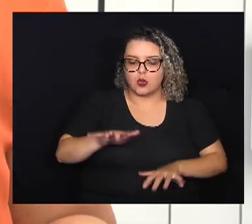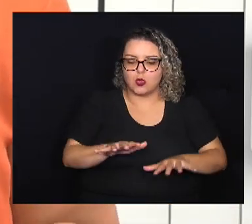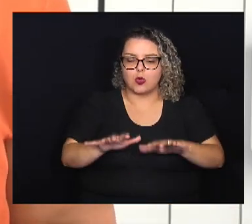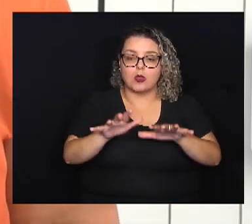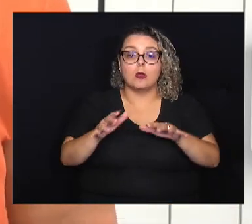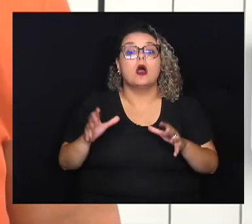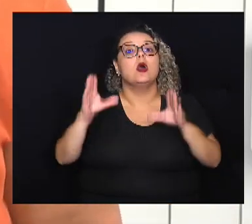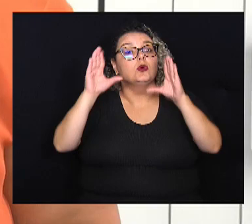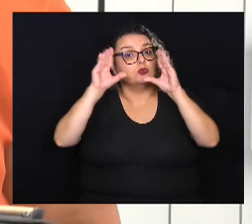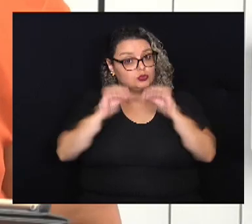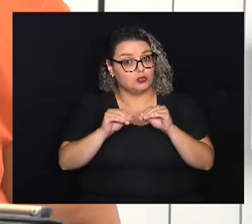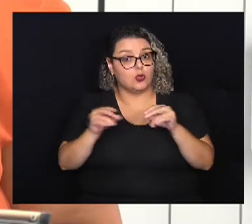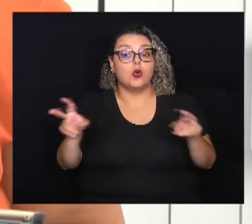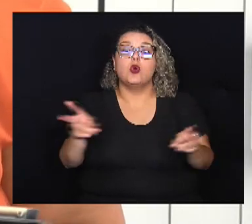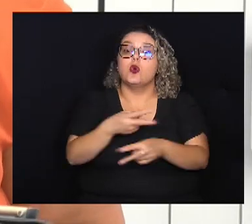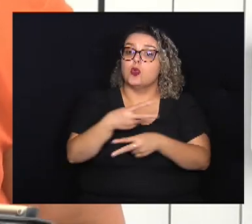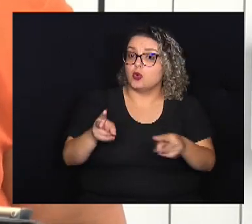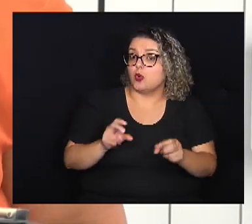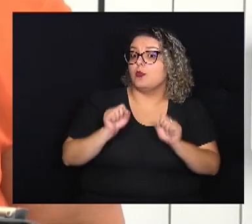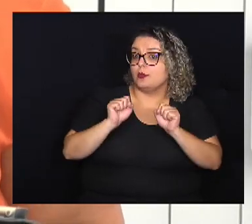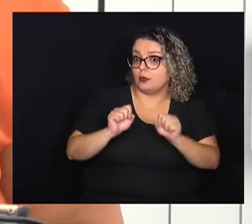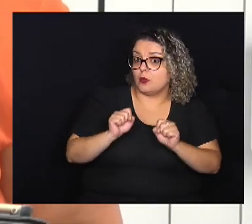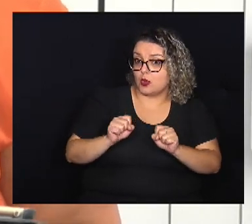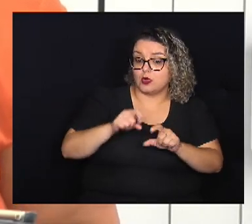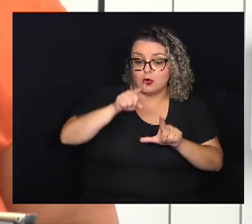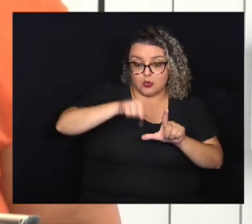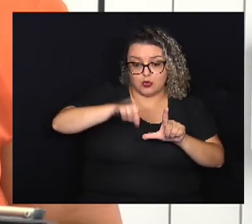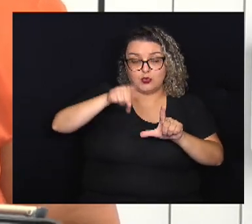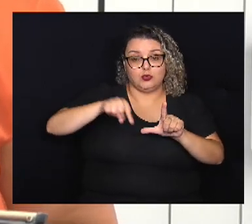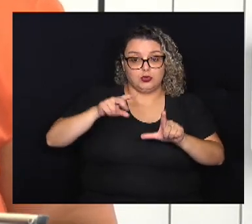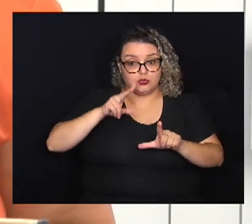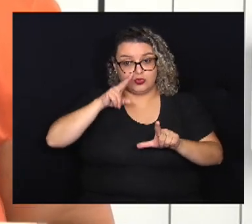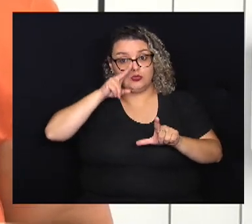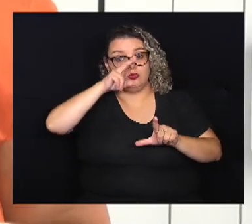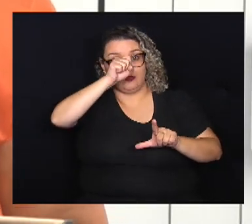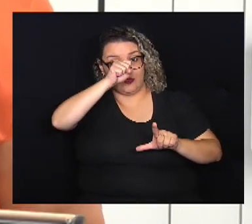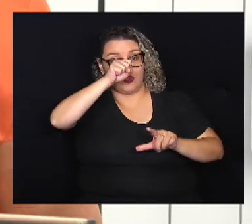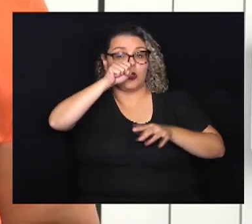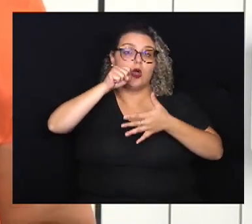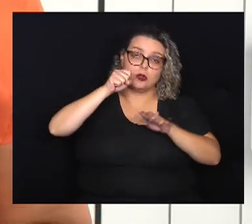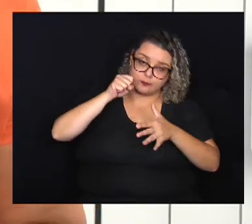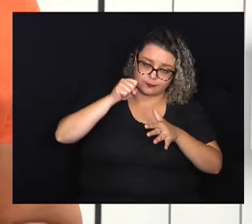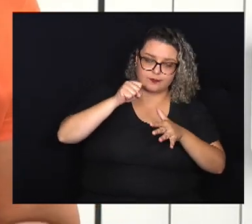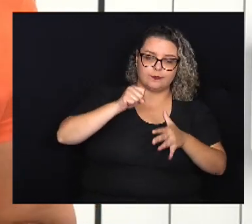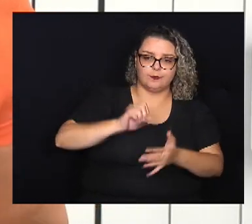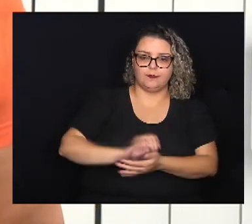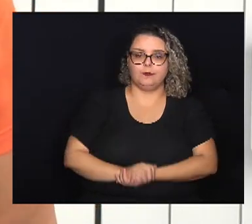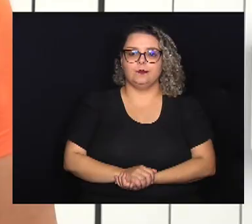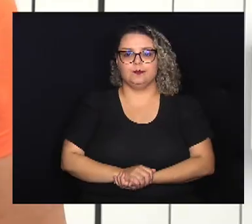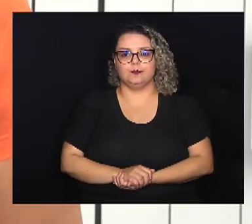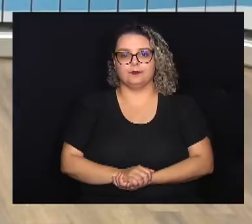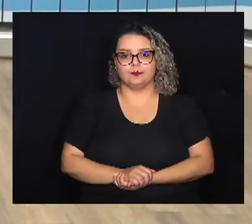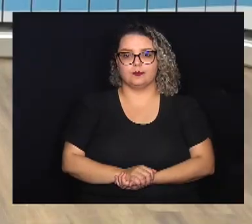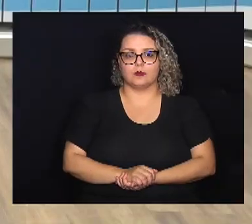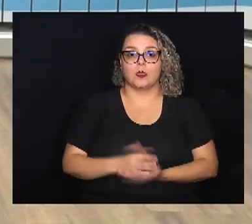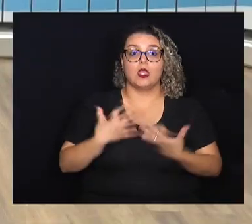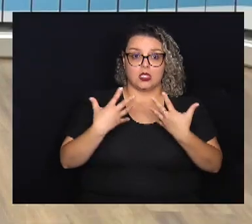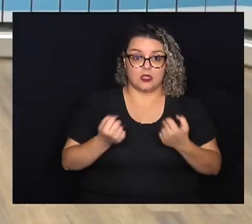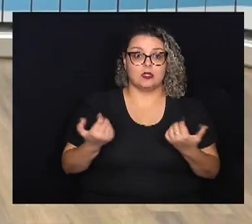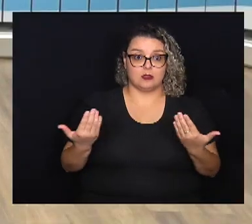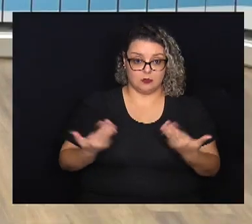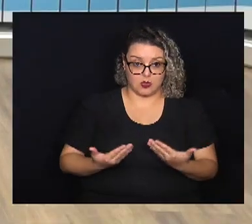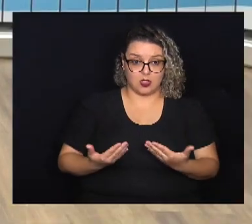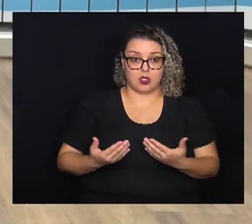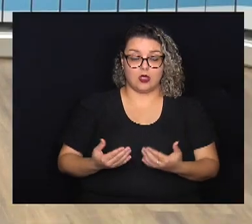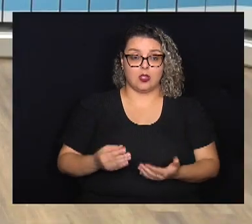à noite os ventos podem apresentar picos de intensidade moderada a forte e a gente recebeu agora aqui uma